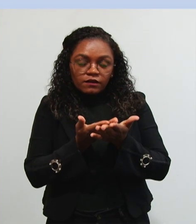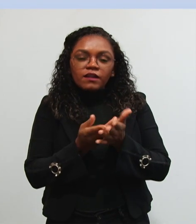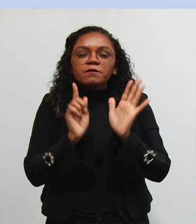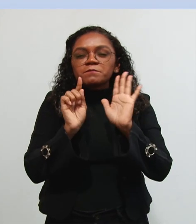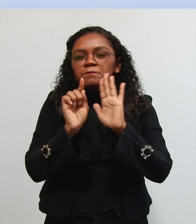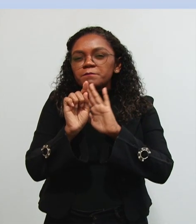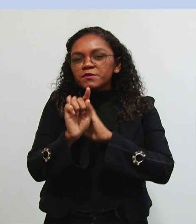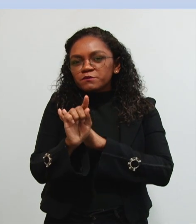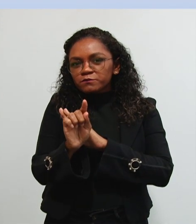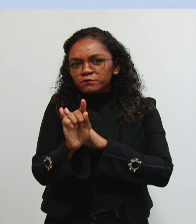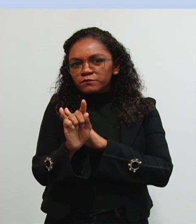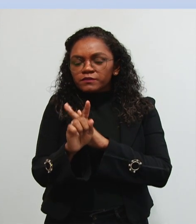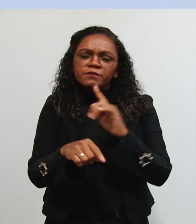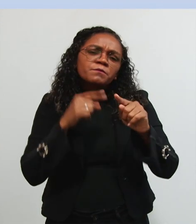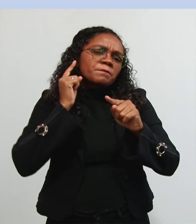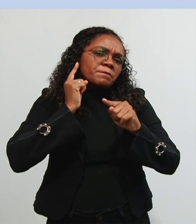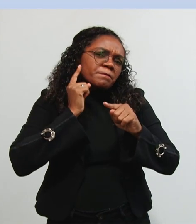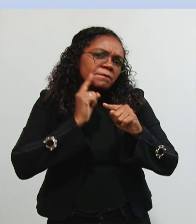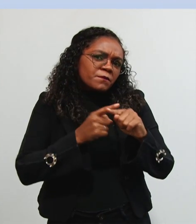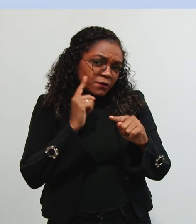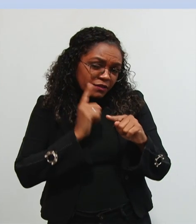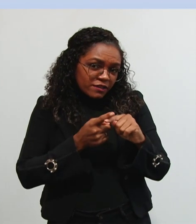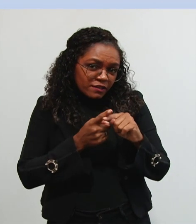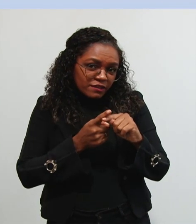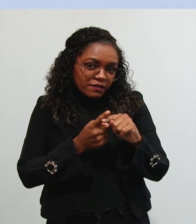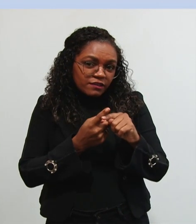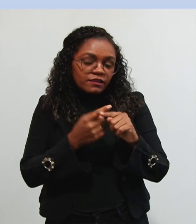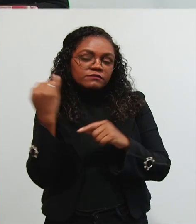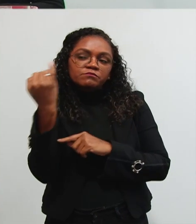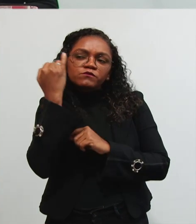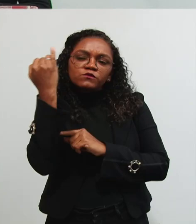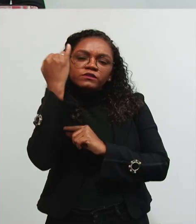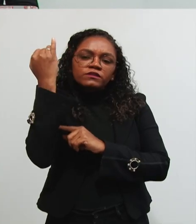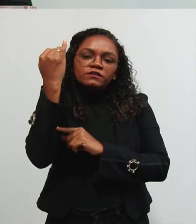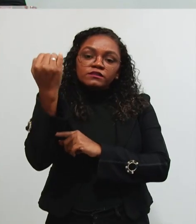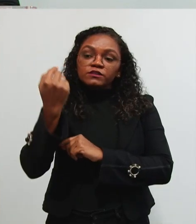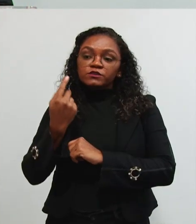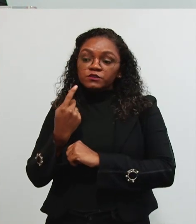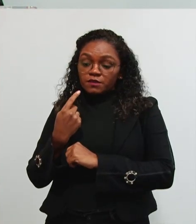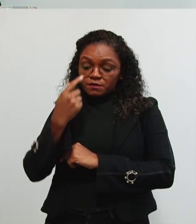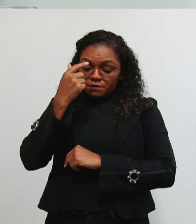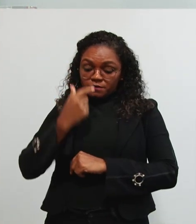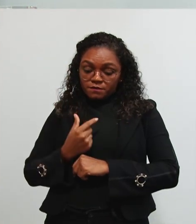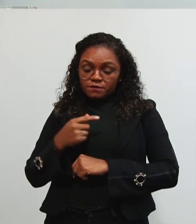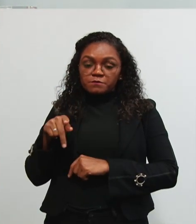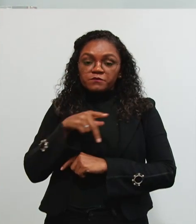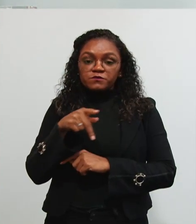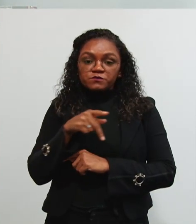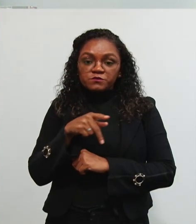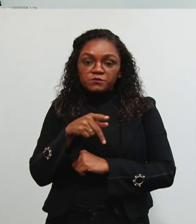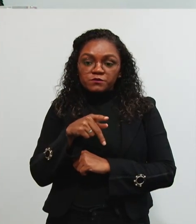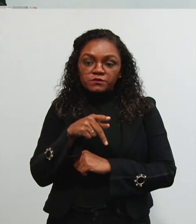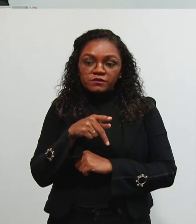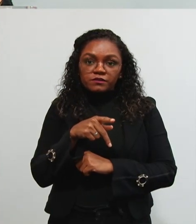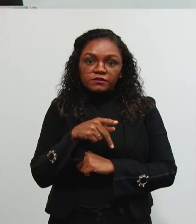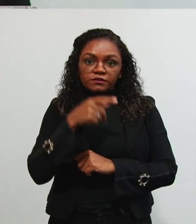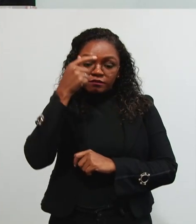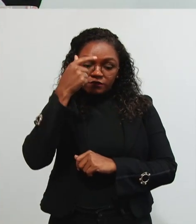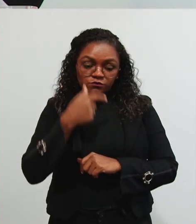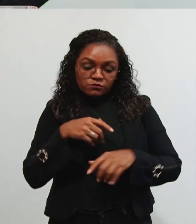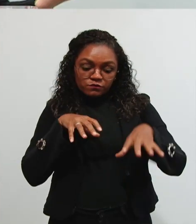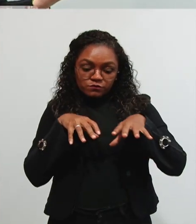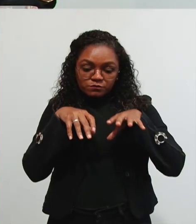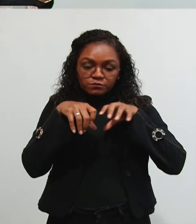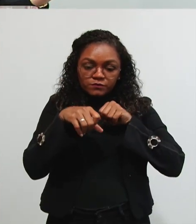pergunta, né? Por quê? Por que é importante eu, professora, né? Professor que estou me formando,